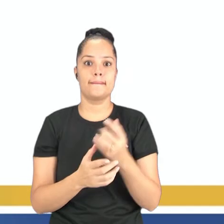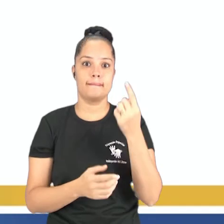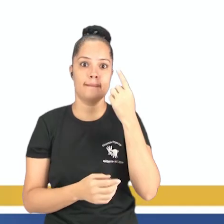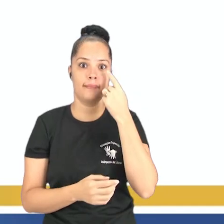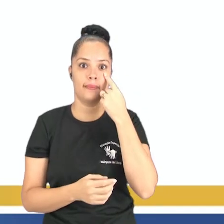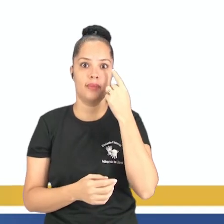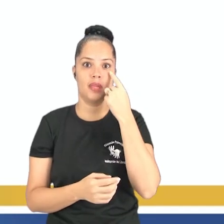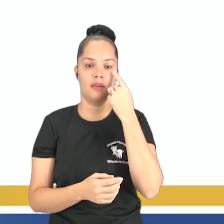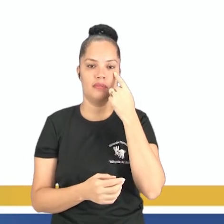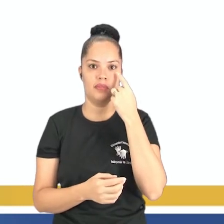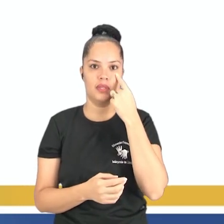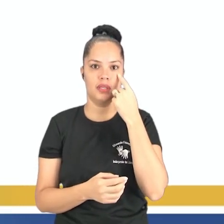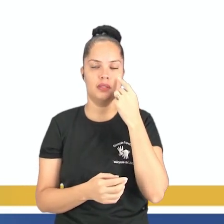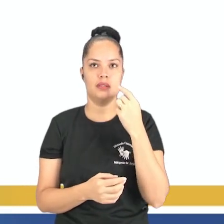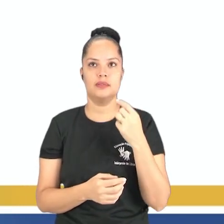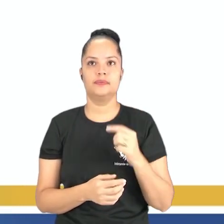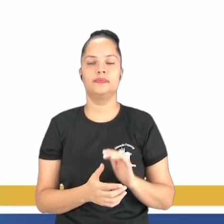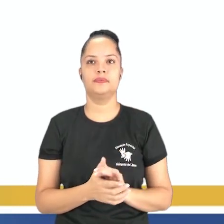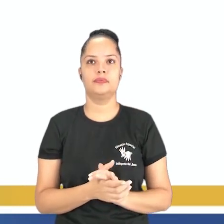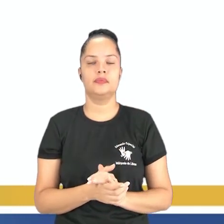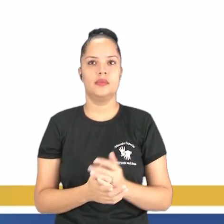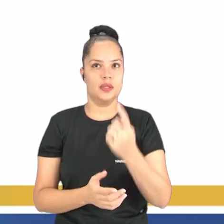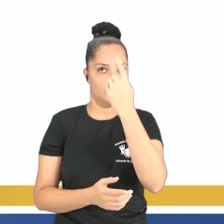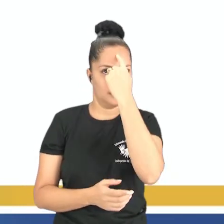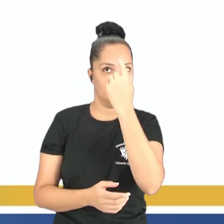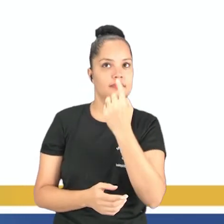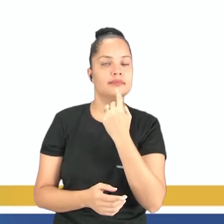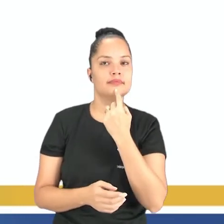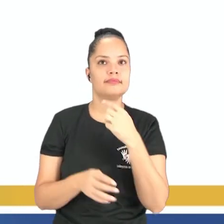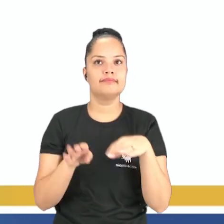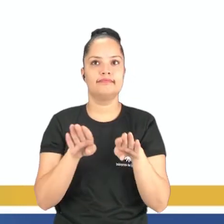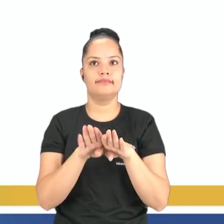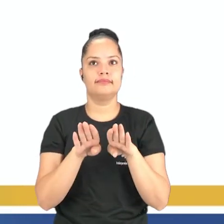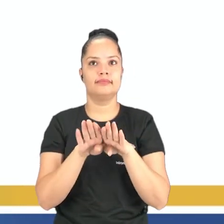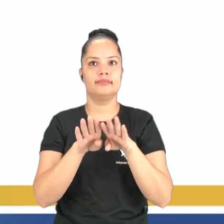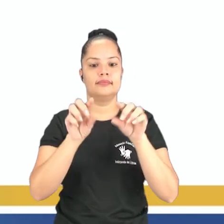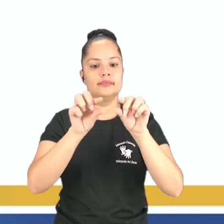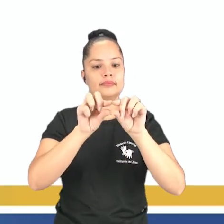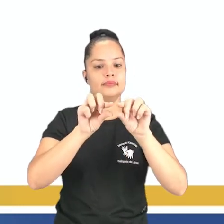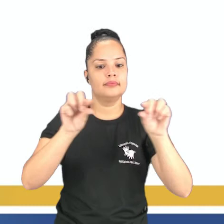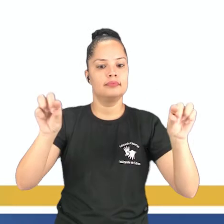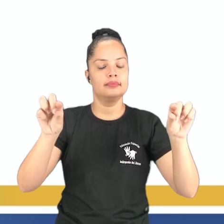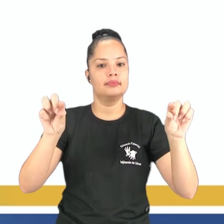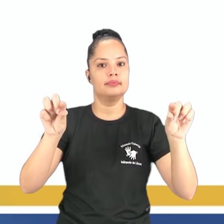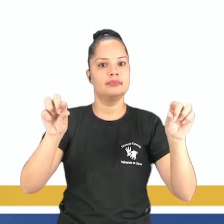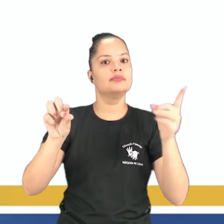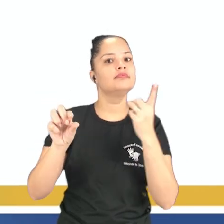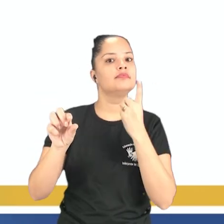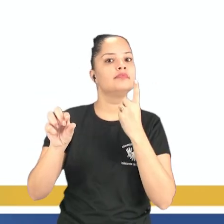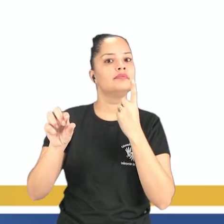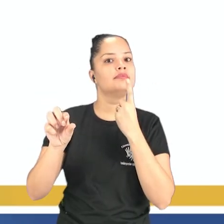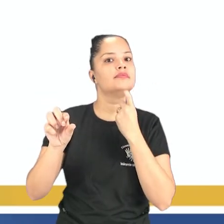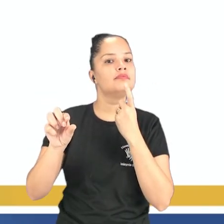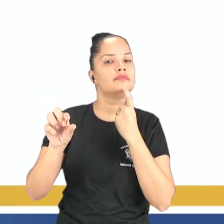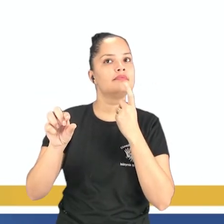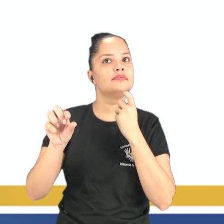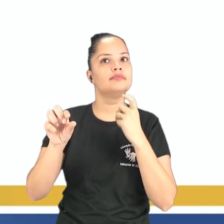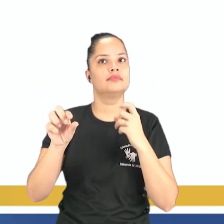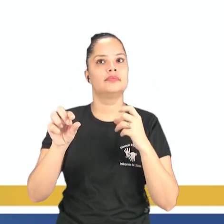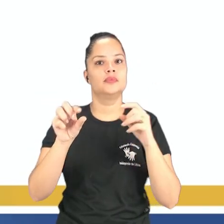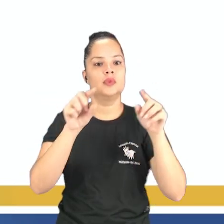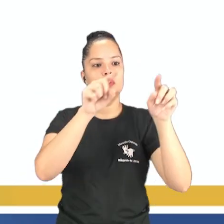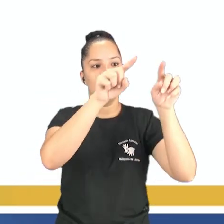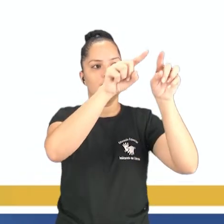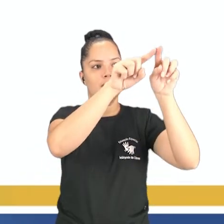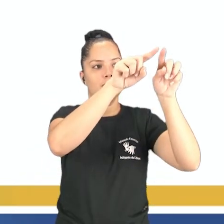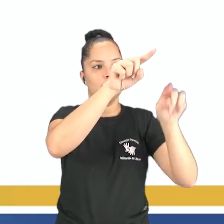Observe a figura por completo, olha. As retas, né? as retas que aparecem aí, né, os segmentos de reta que